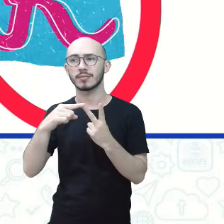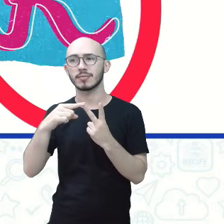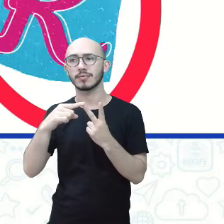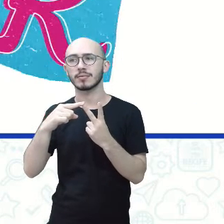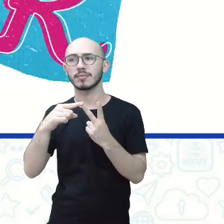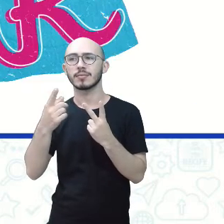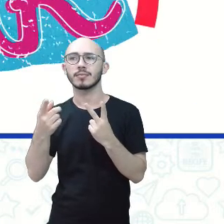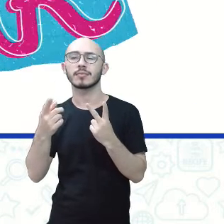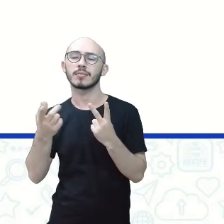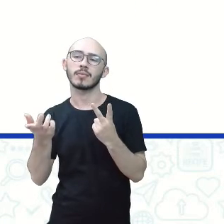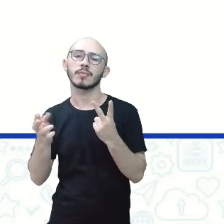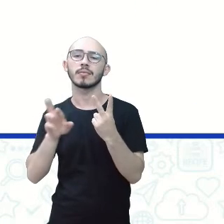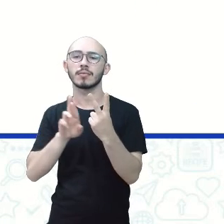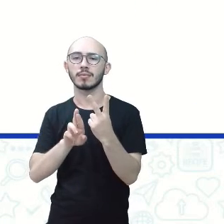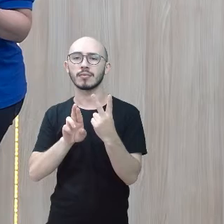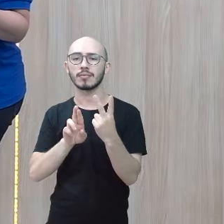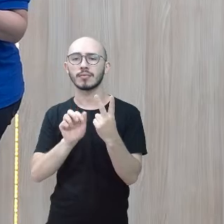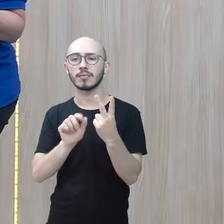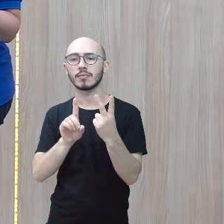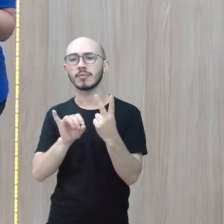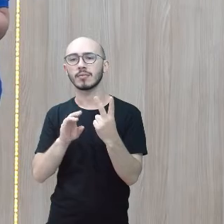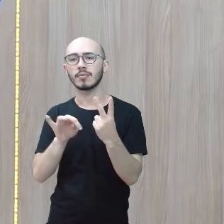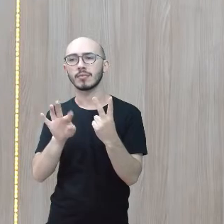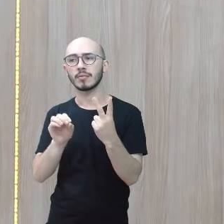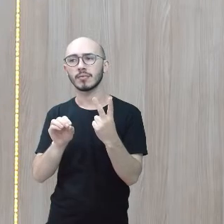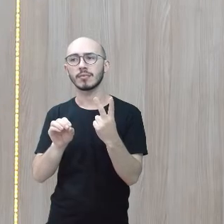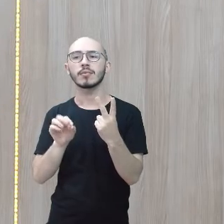O radicando e a raiz.